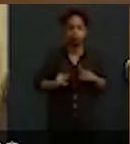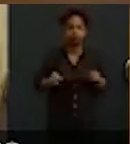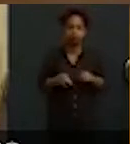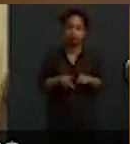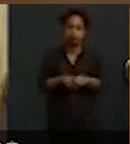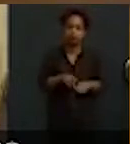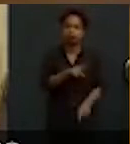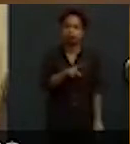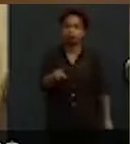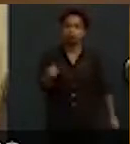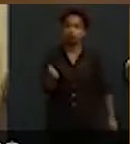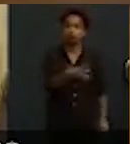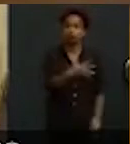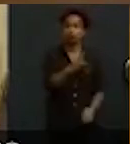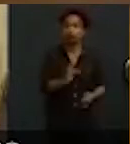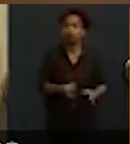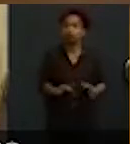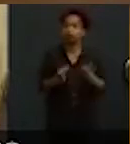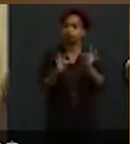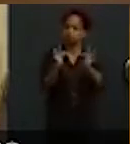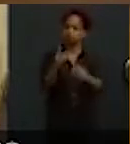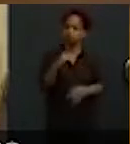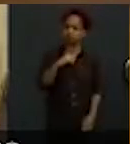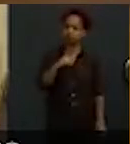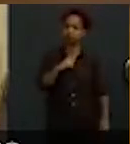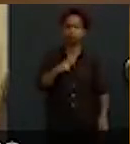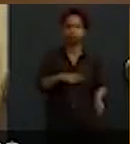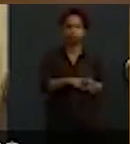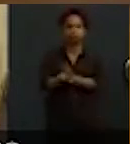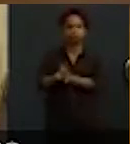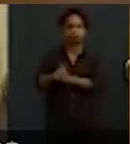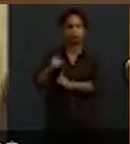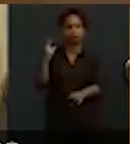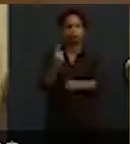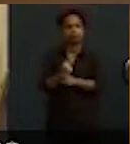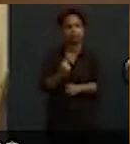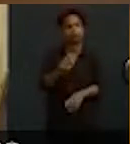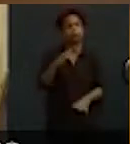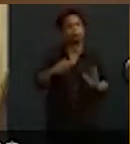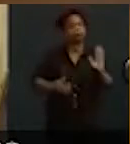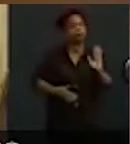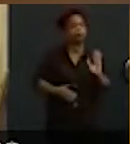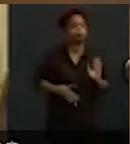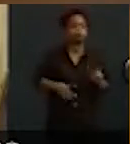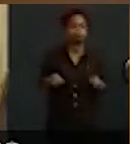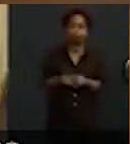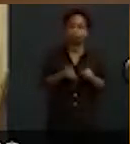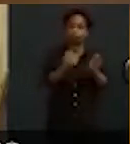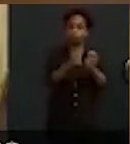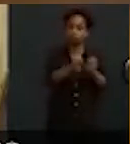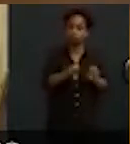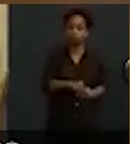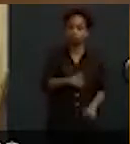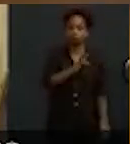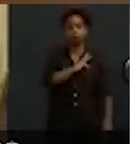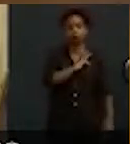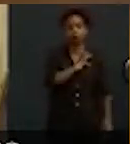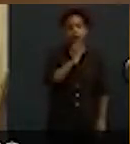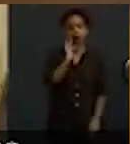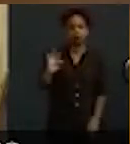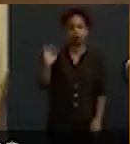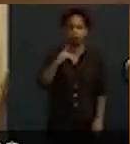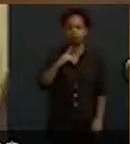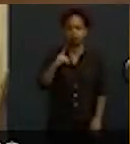adoção de novas tecnologias de investigação. Na estrutura da Polícia Federal, foi corregedor regional,